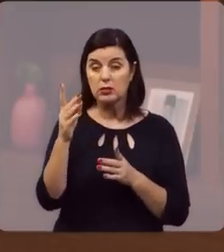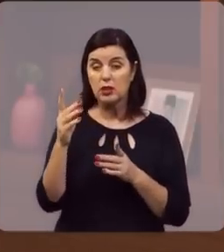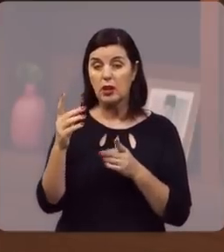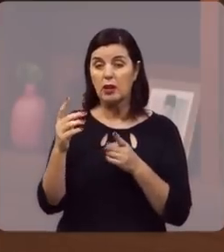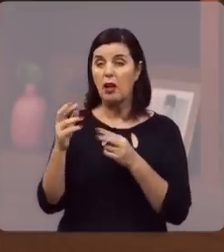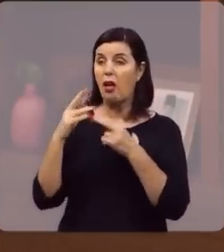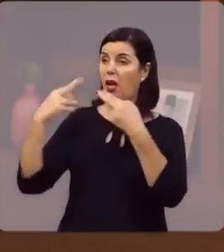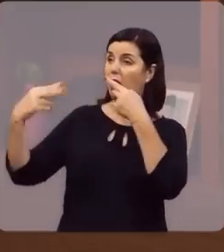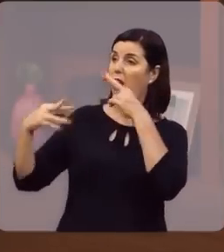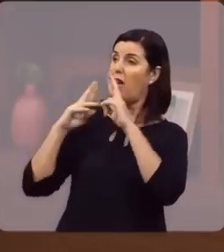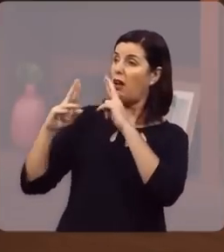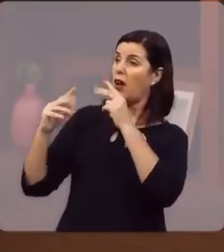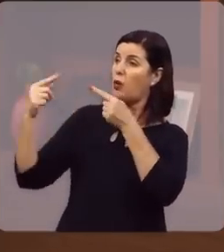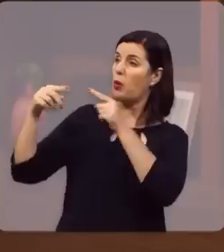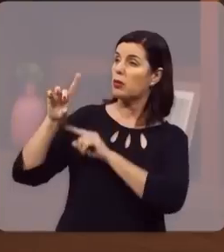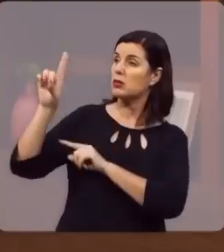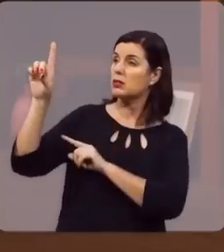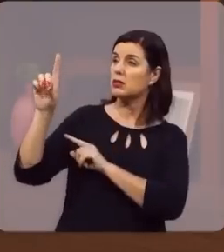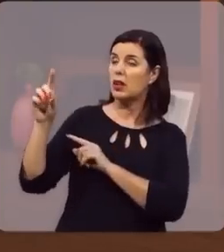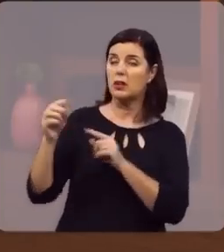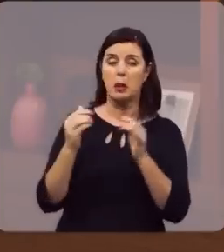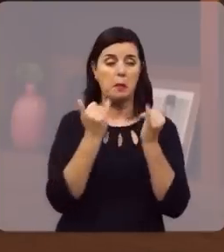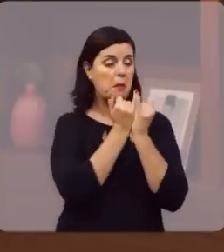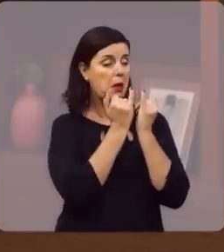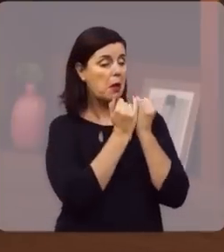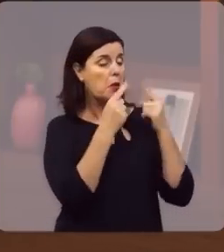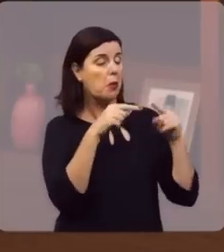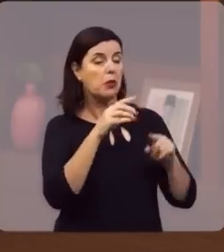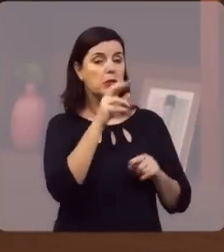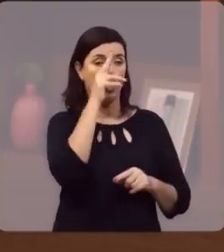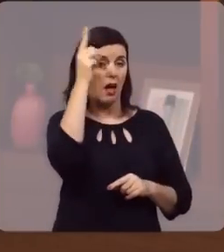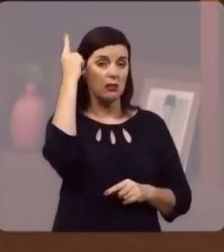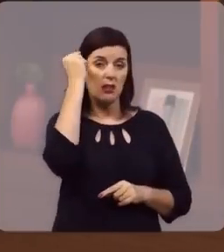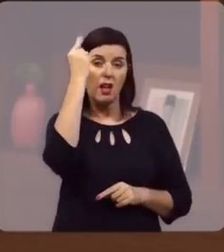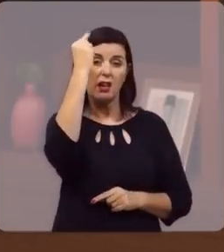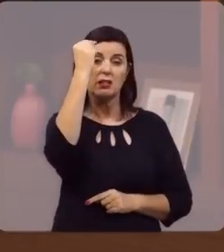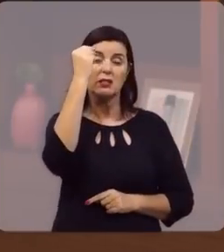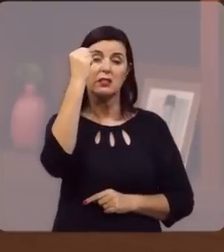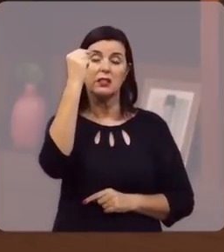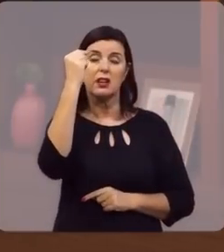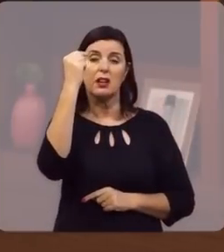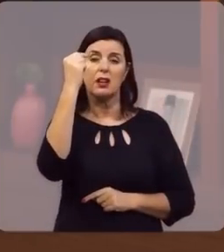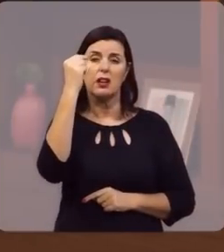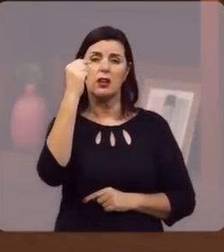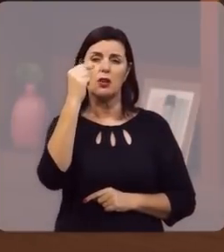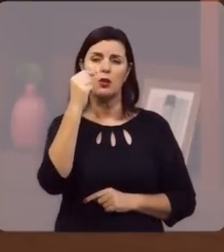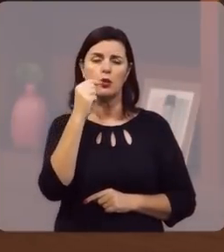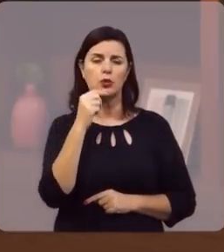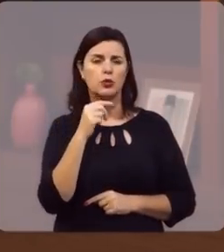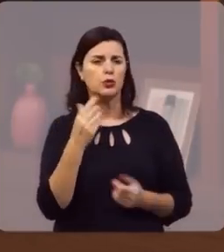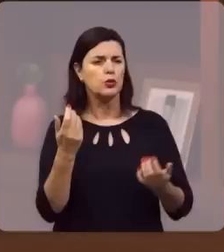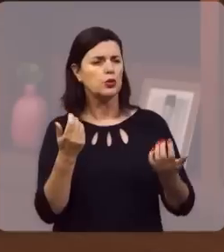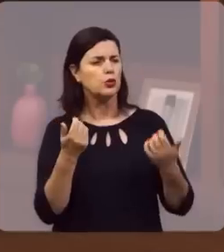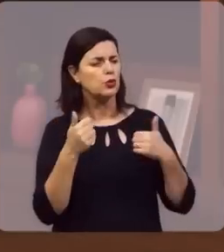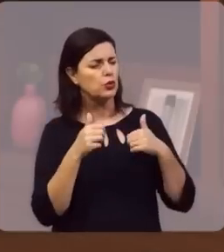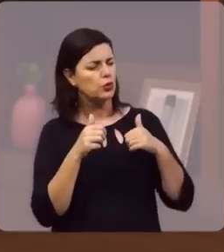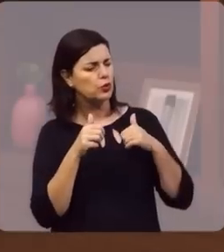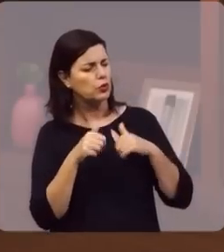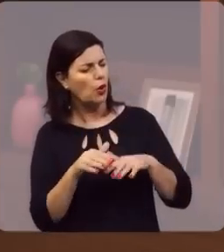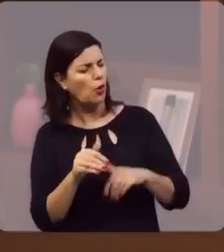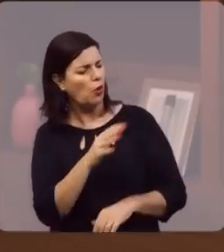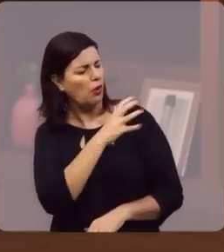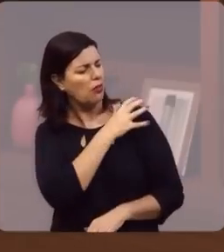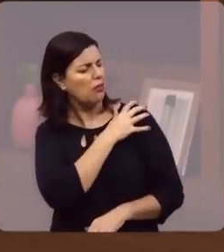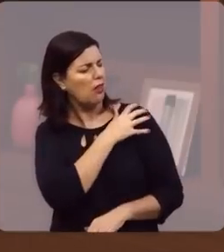contra Deus e conspiração contra César o soldado zombaram dele nessas duas acusações primeiro